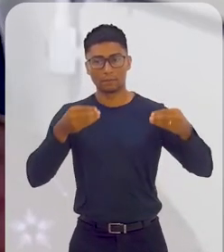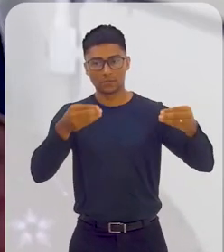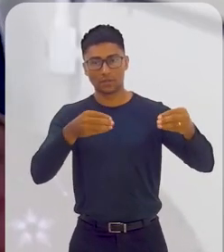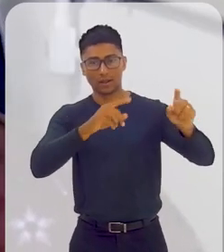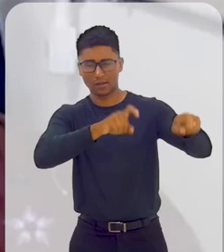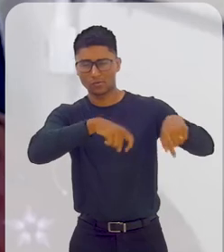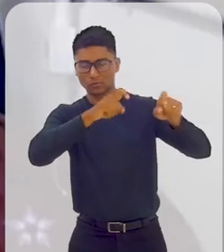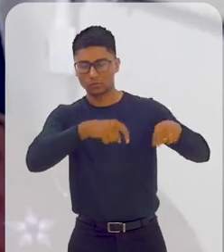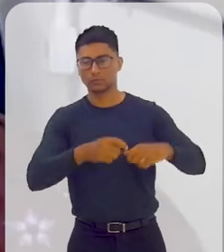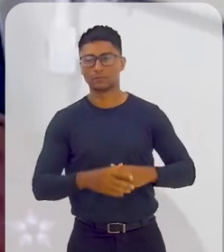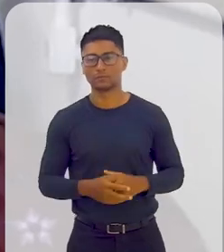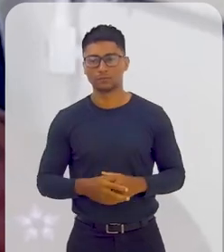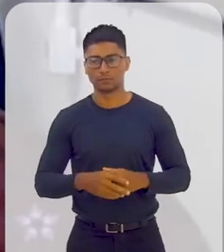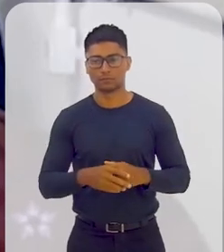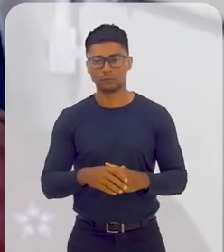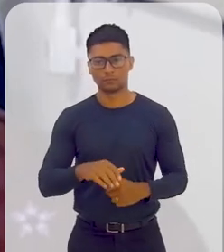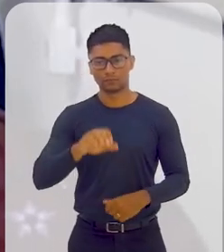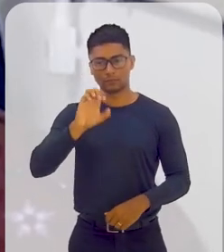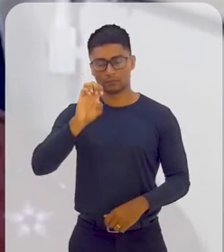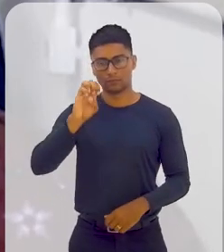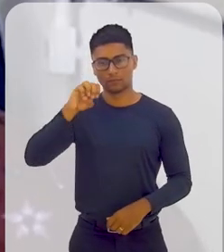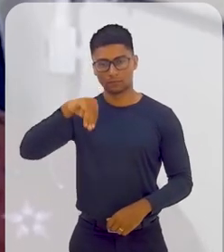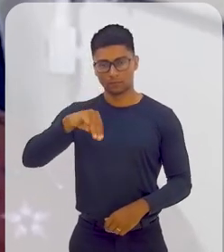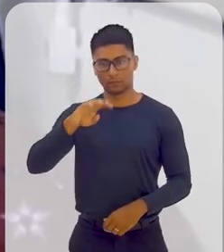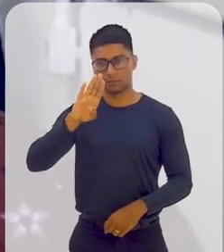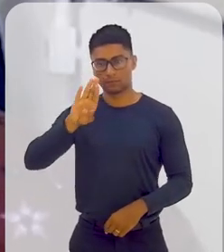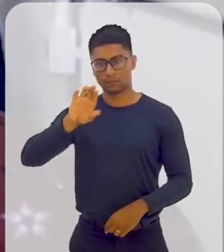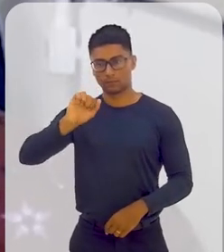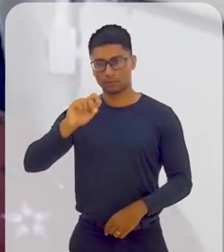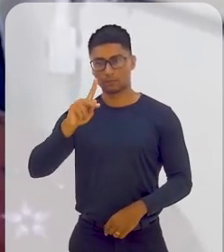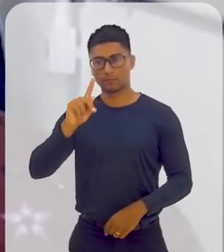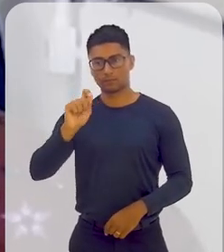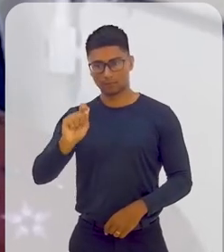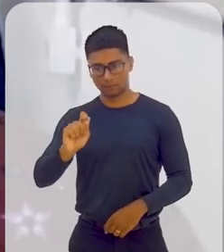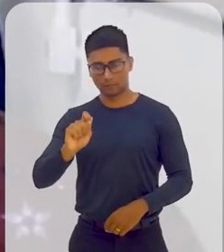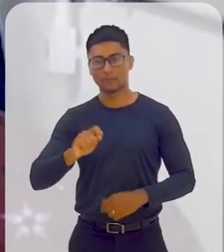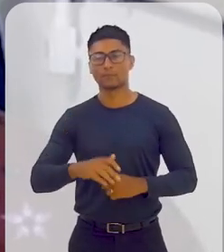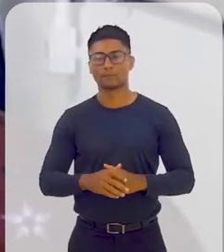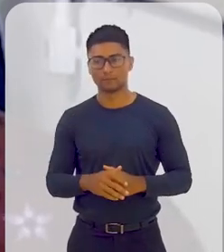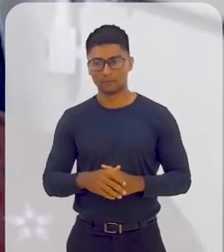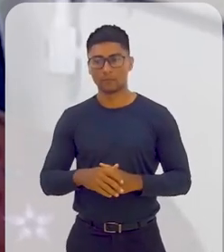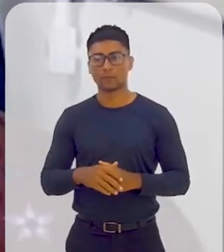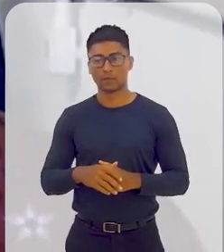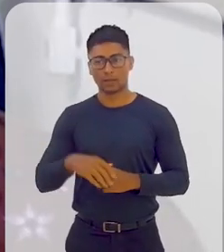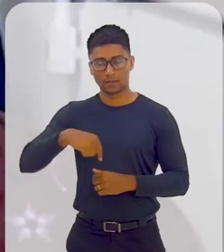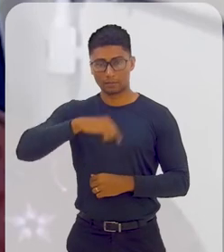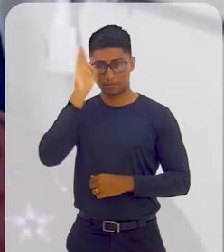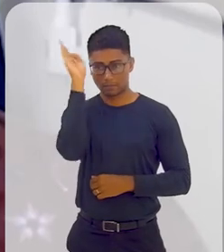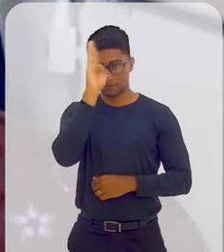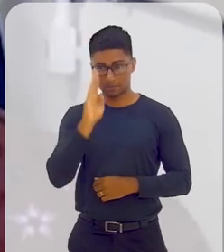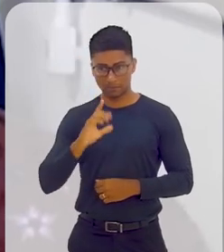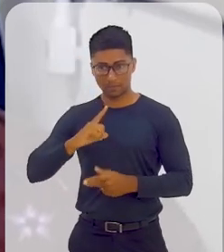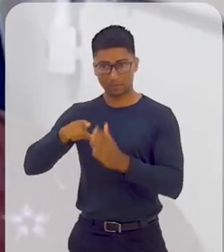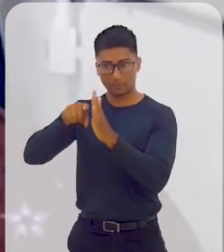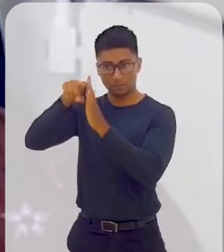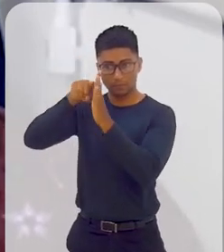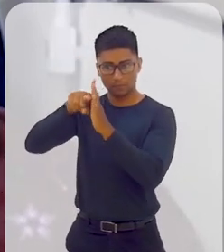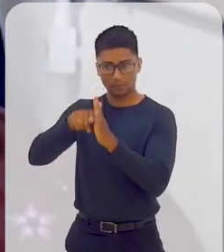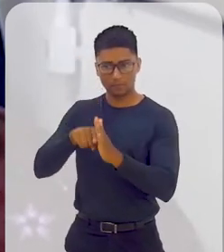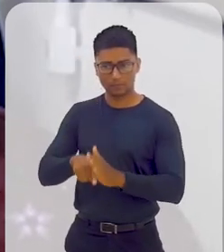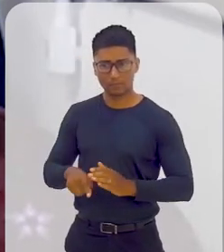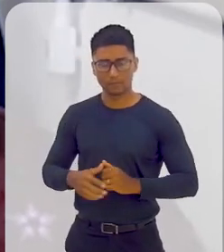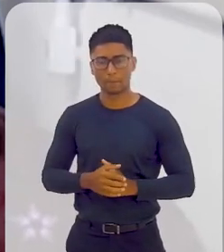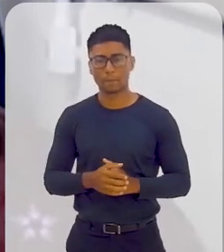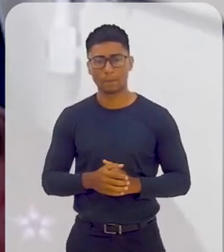Pecuária e Abastecimento. A Embrapa tem 43 centros de pesquisa em todo o Brasil. Nossos centros